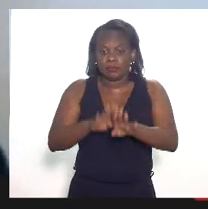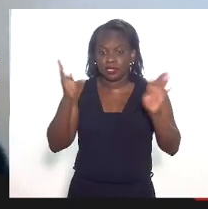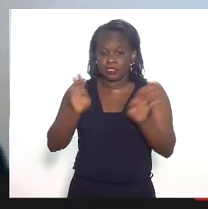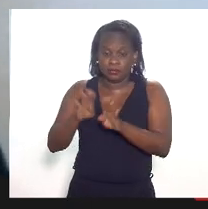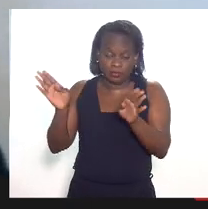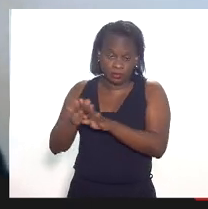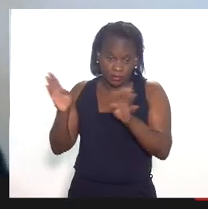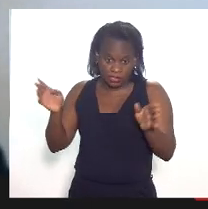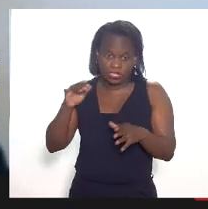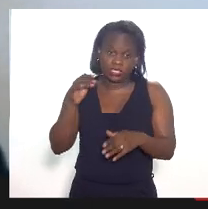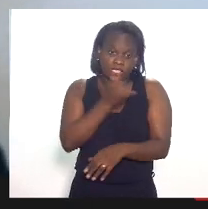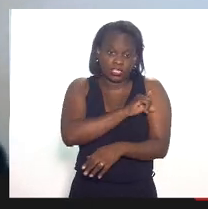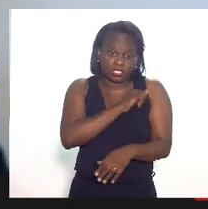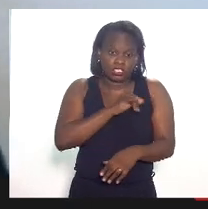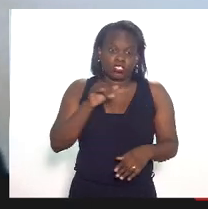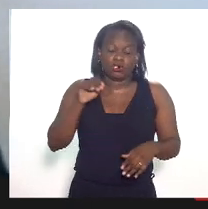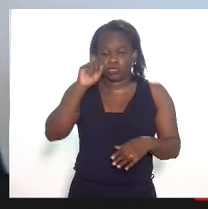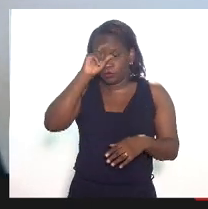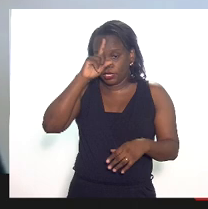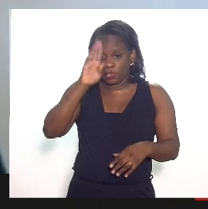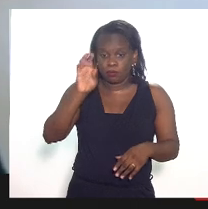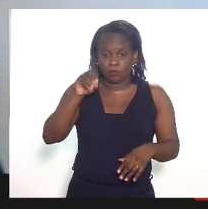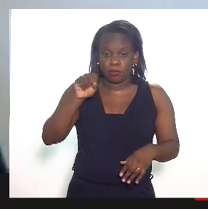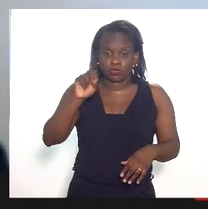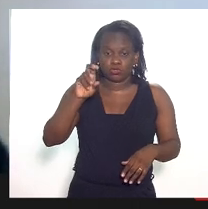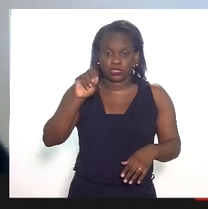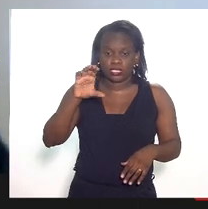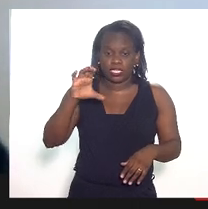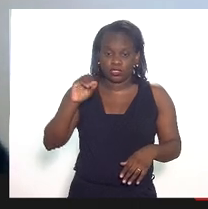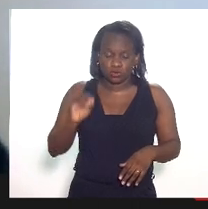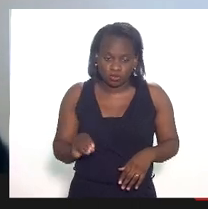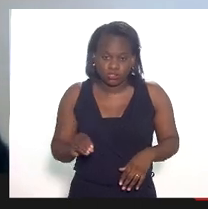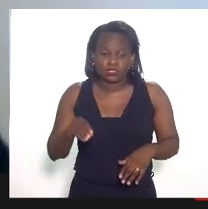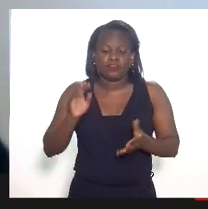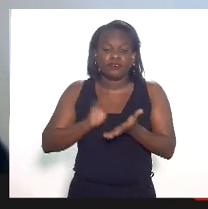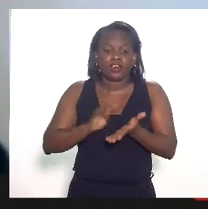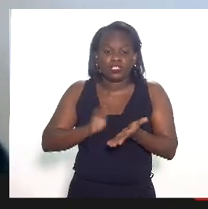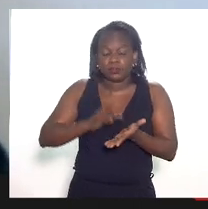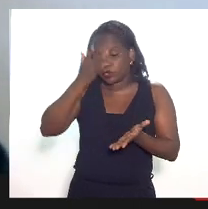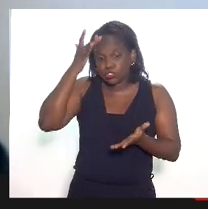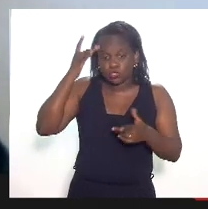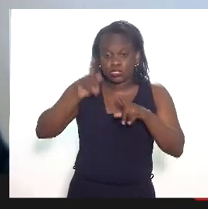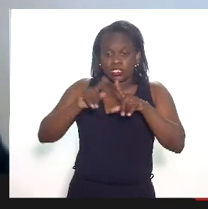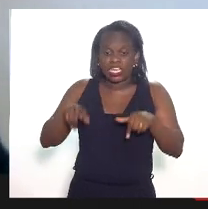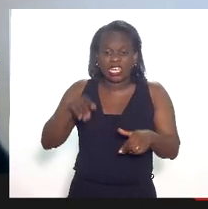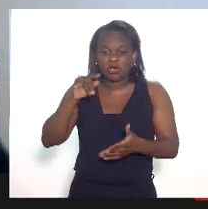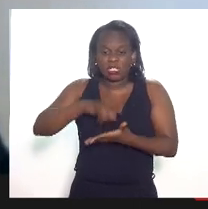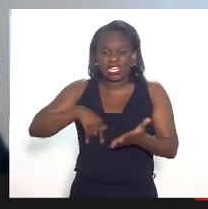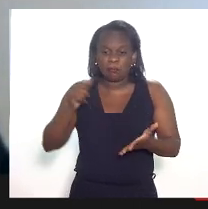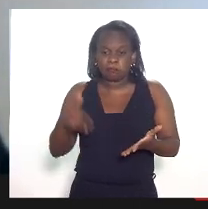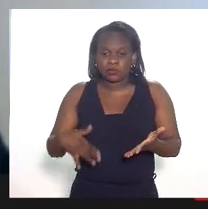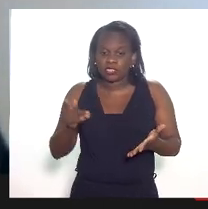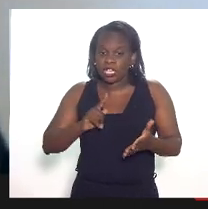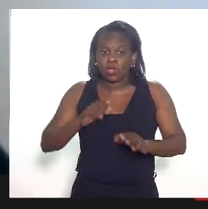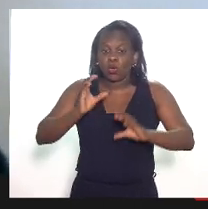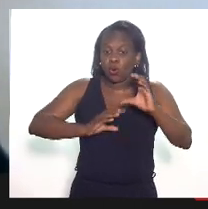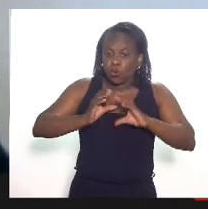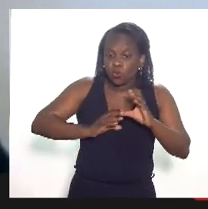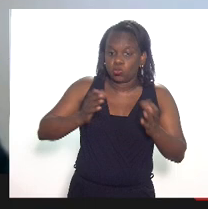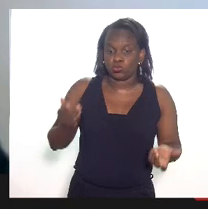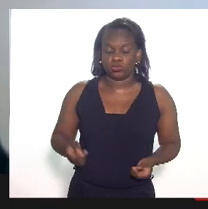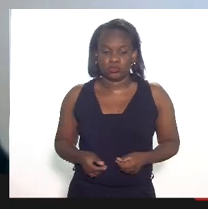no caso do Rio de Janeiro, do Hospital Bom Sucesso, suprir a carência de recursos humanos não com contratos precários, mas com concurso